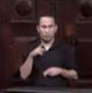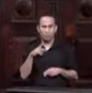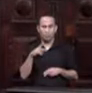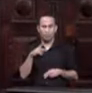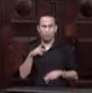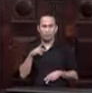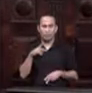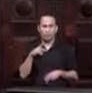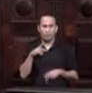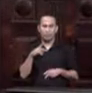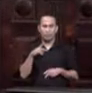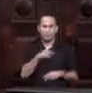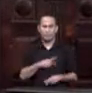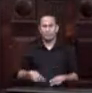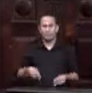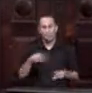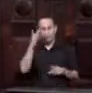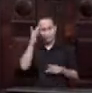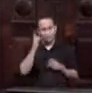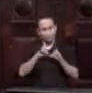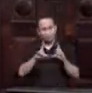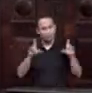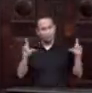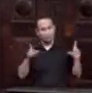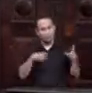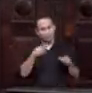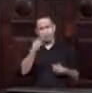aqui está informando o seguinte: alimentação,